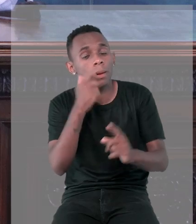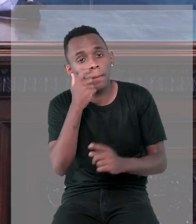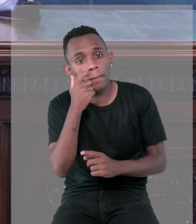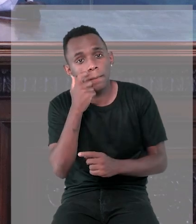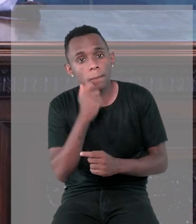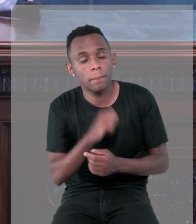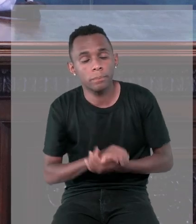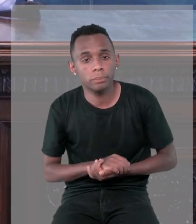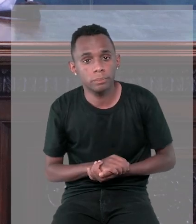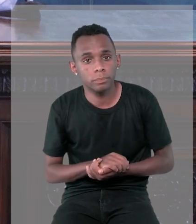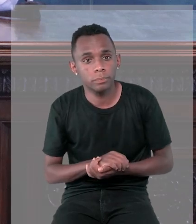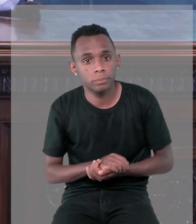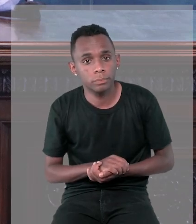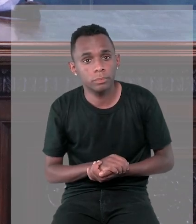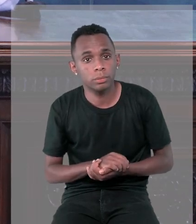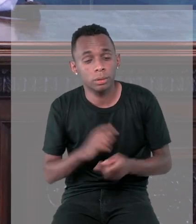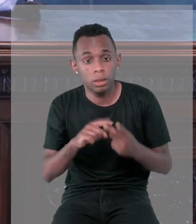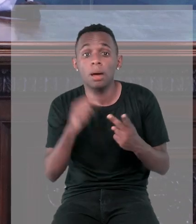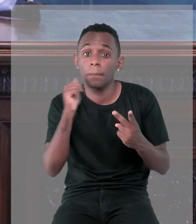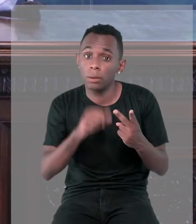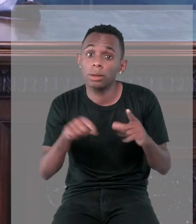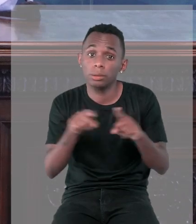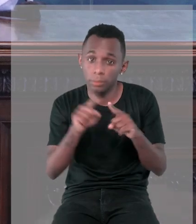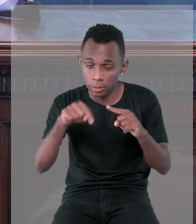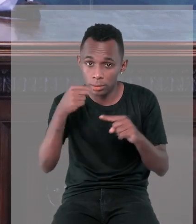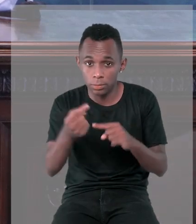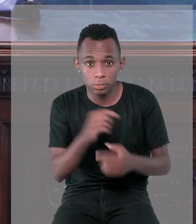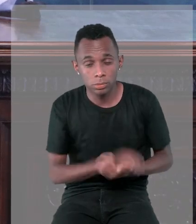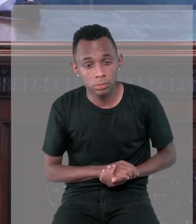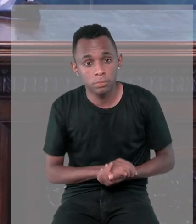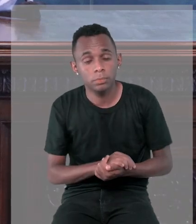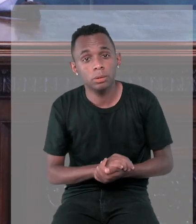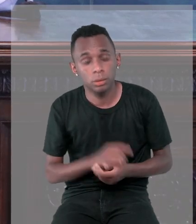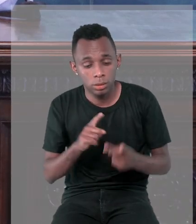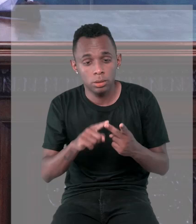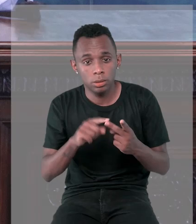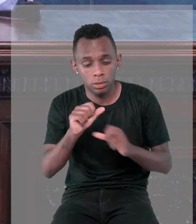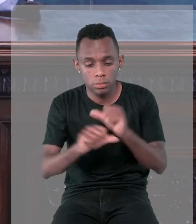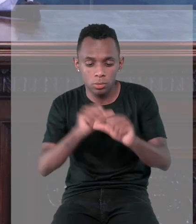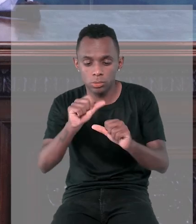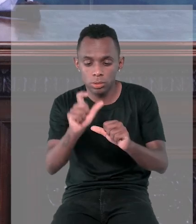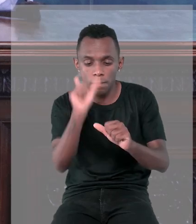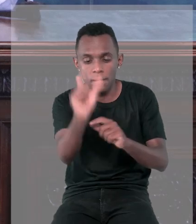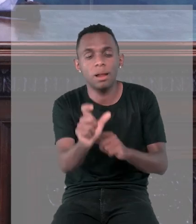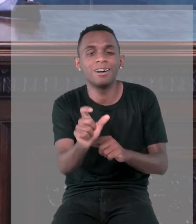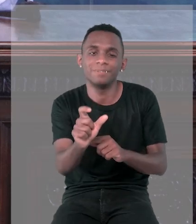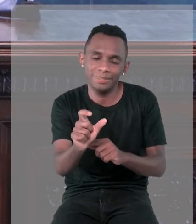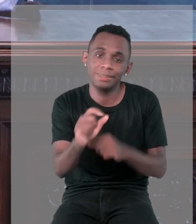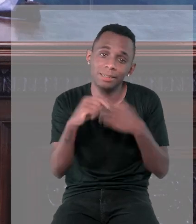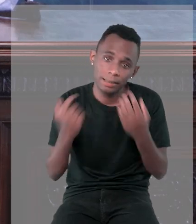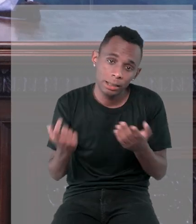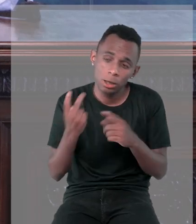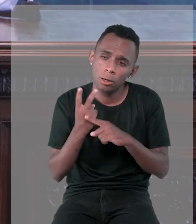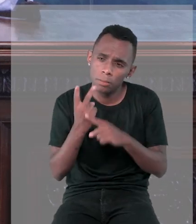Então, e a mulher. Oi? E a mulher também. E a mulher depois. E a mulher se transforma em palavra. Então, é a questão